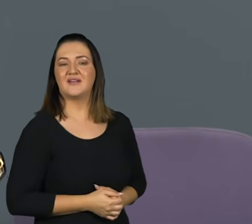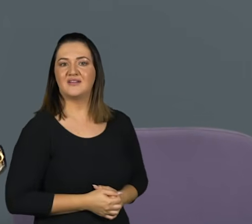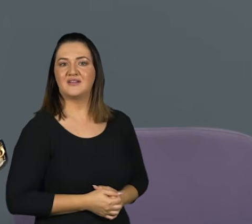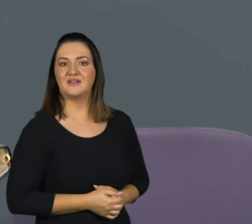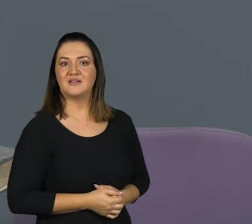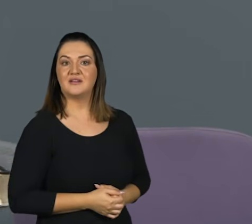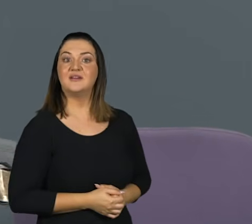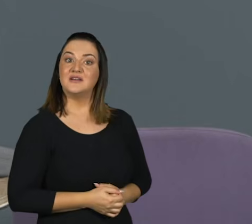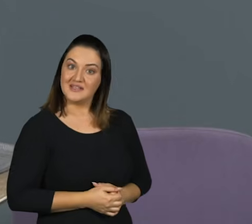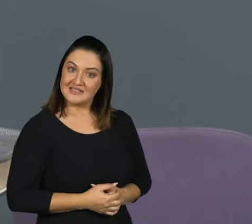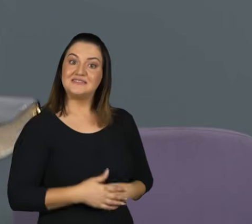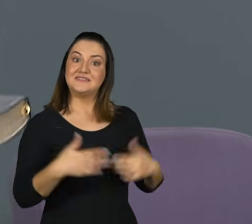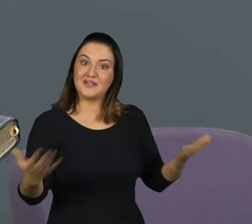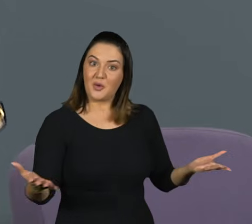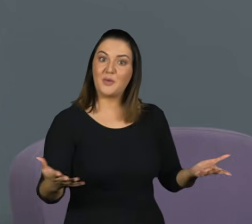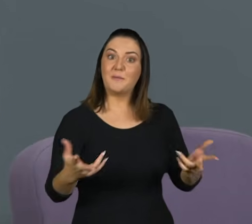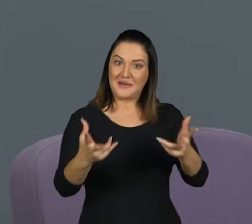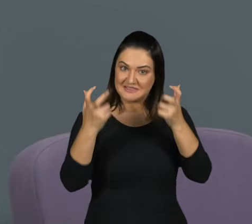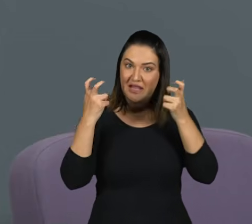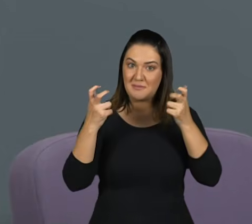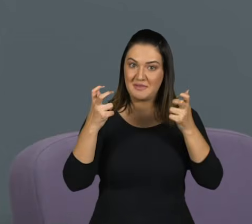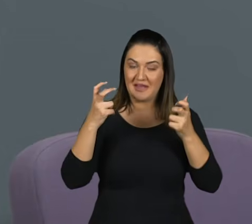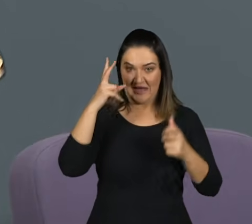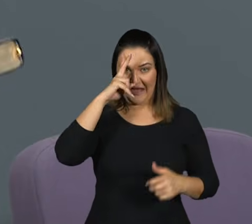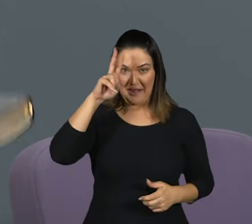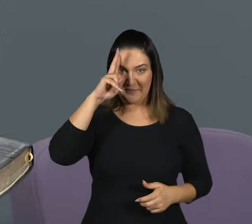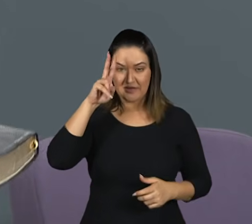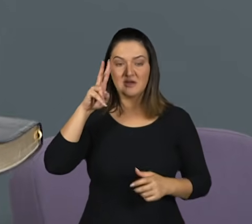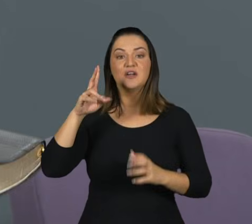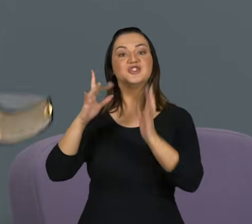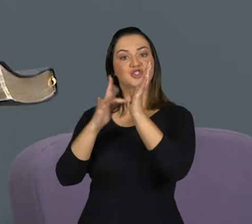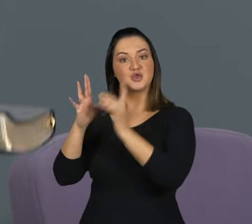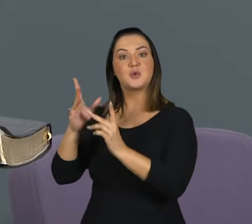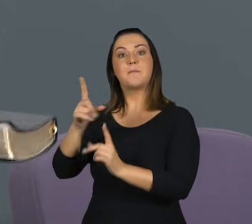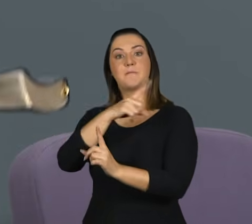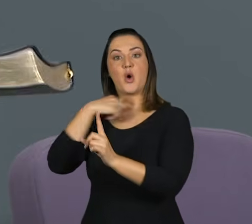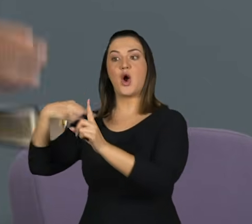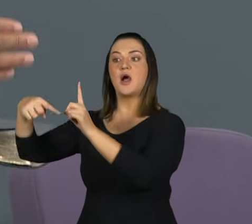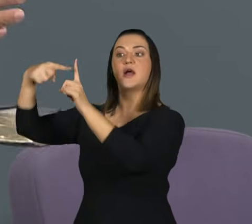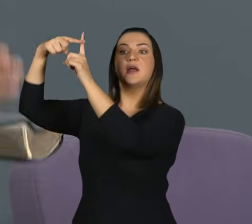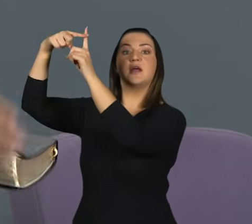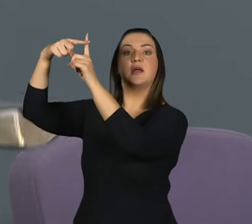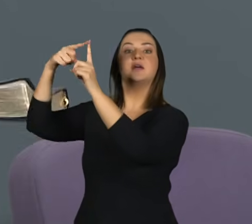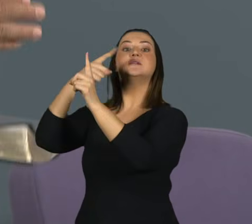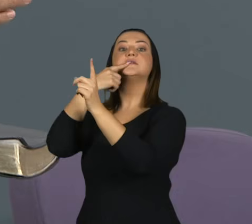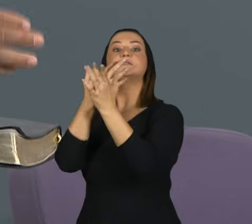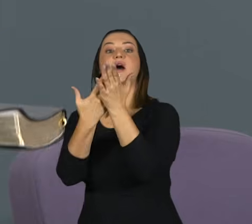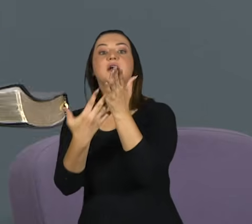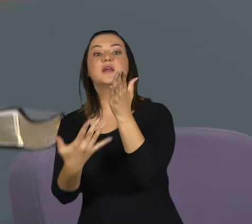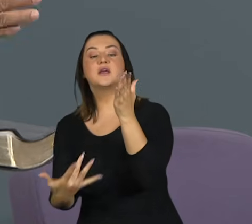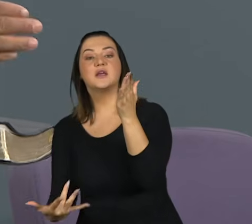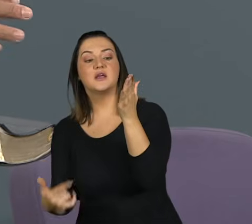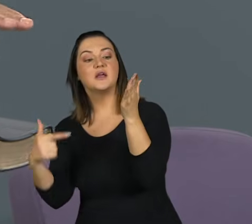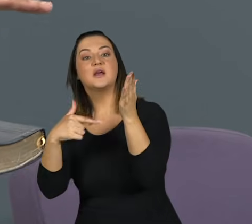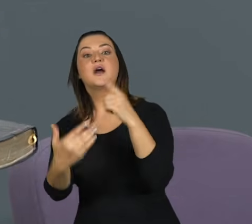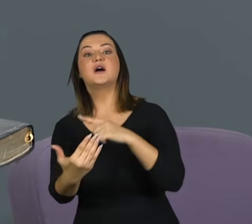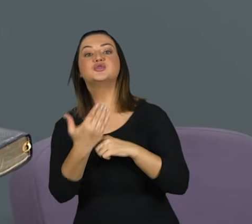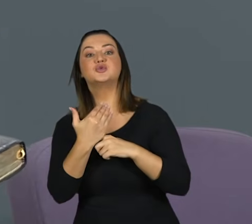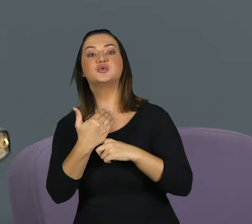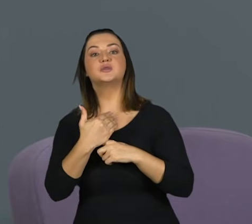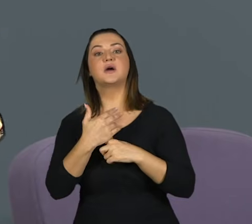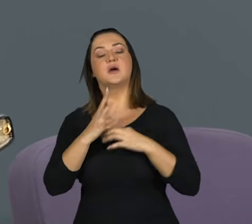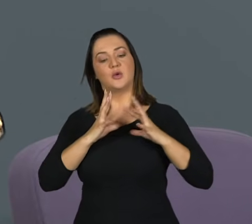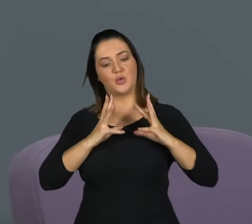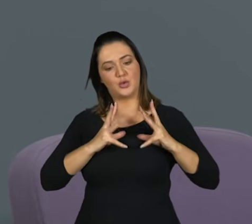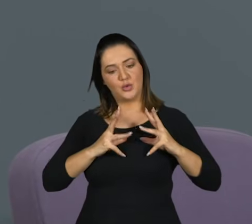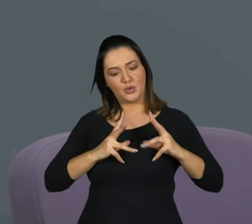a esse mundo? Ou seja, uma vez que não tem lei, não tem pecado. Não tem pecado, anula a graça. Anulou a graça, Cristo morreu em vão e acaba